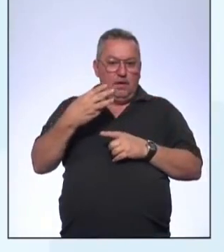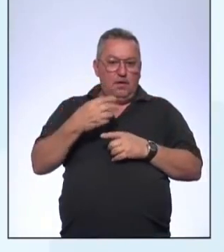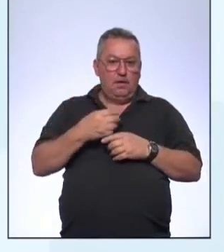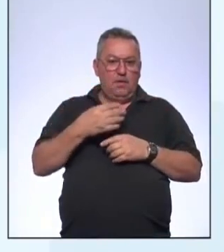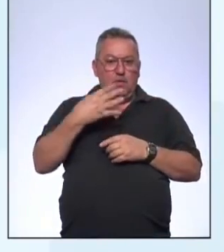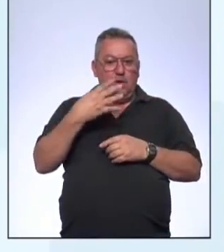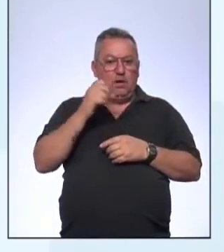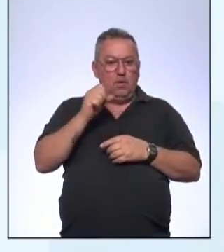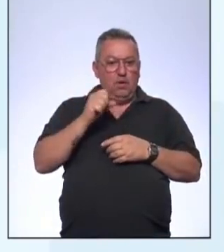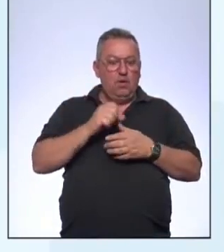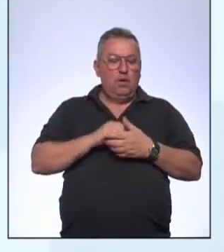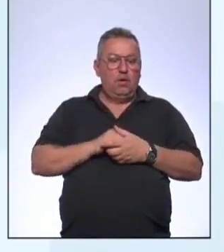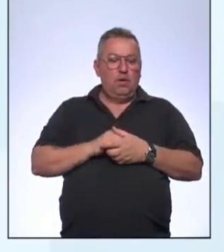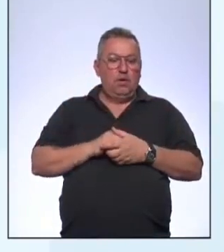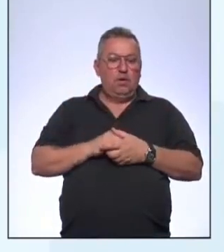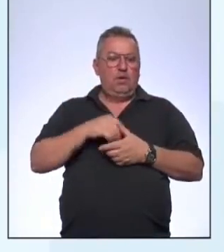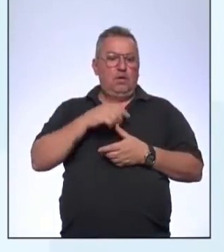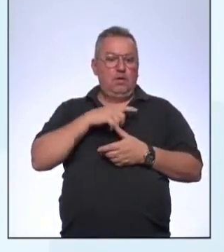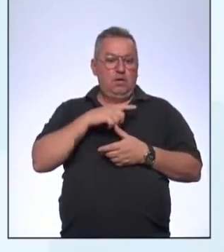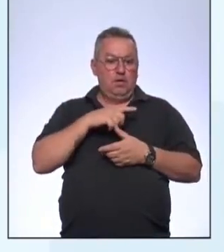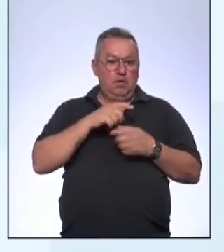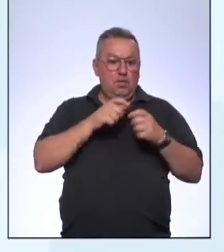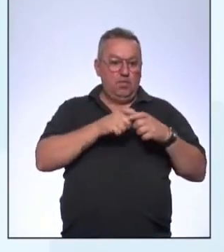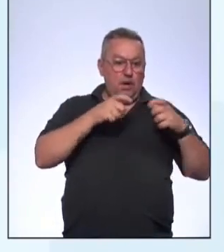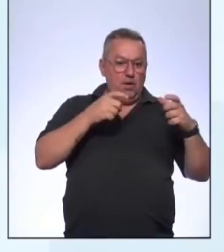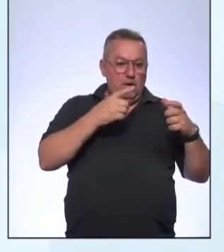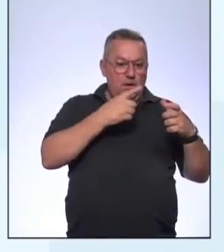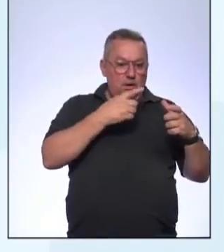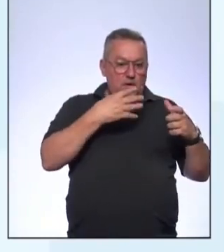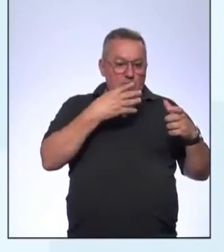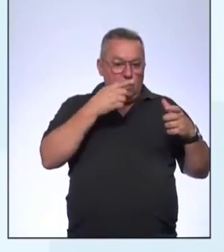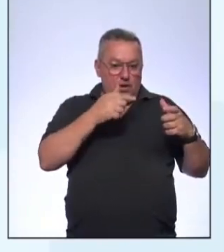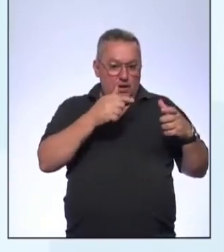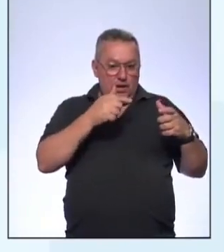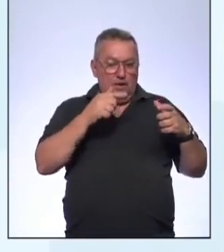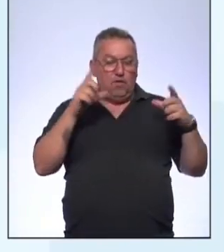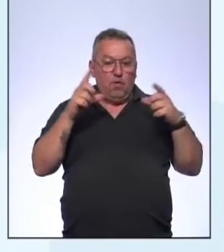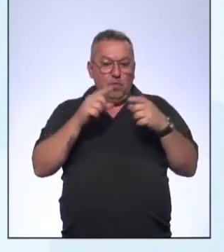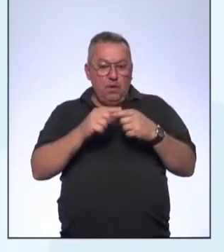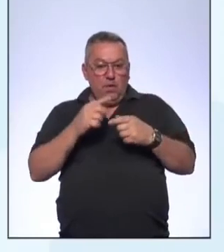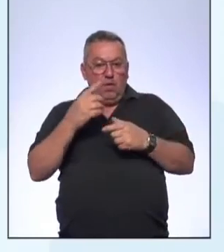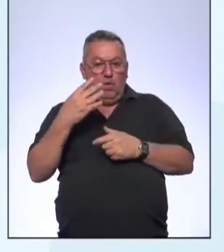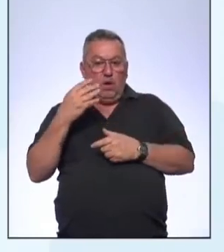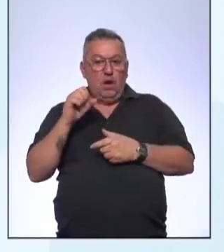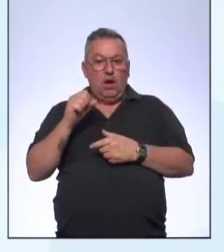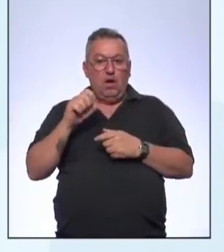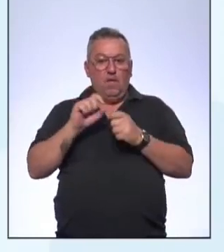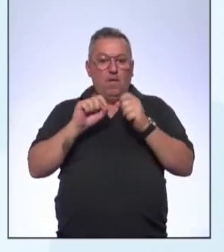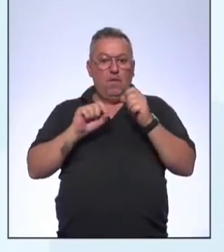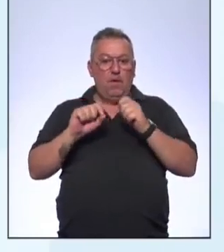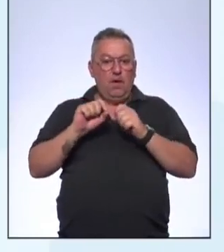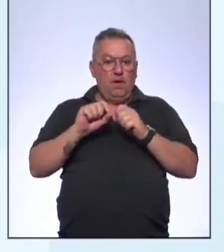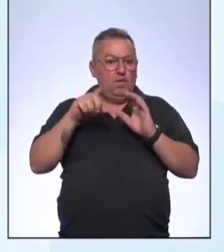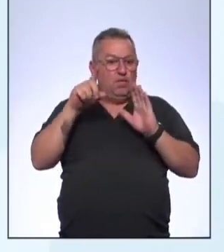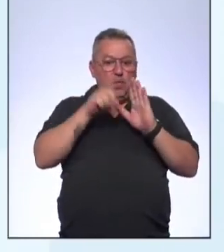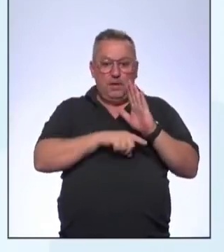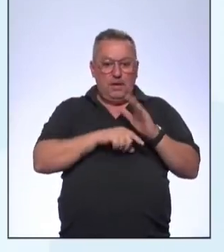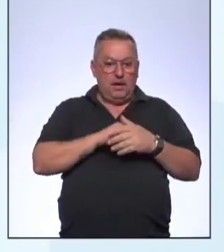encontro 48. Então, eu tenho a área do maior e a área do menor. O que eu vou fazer?